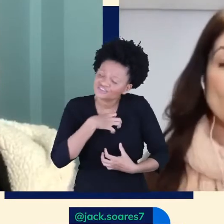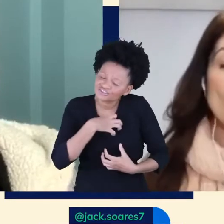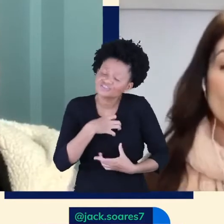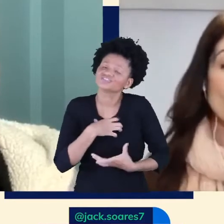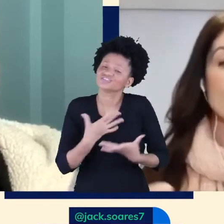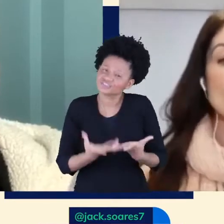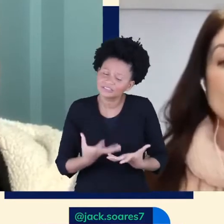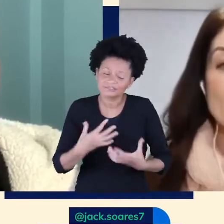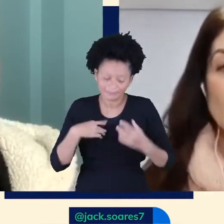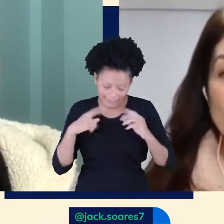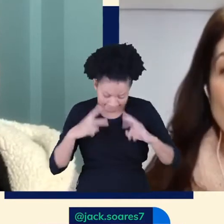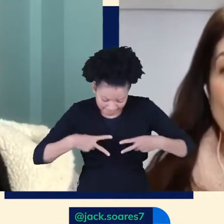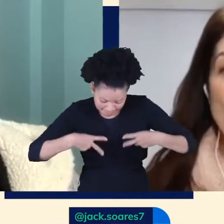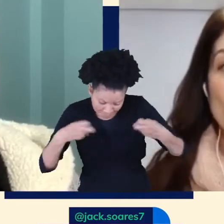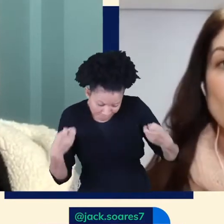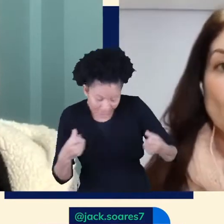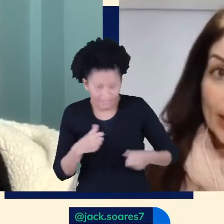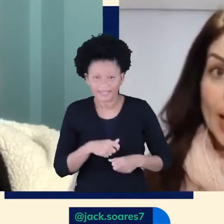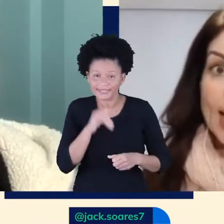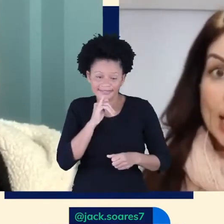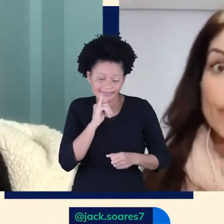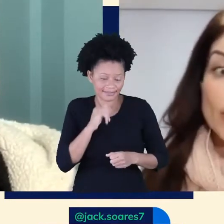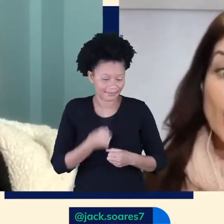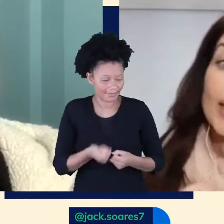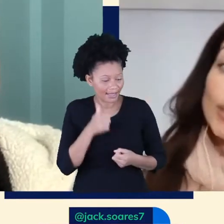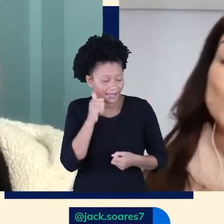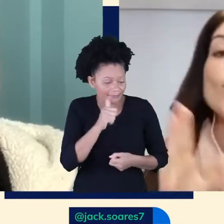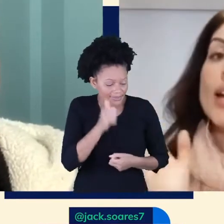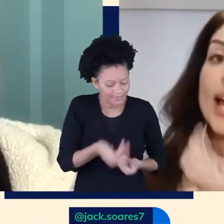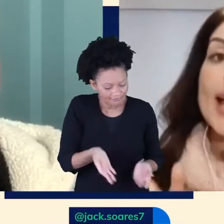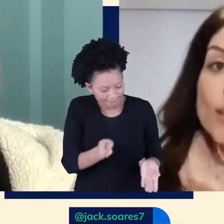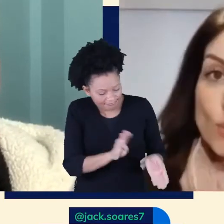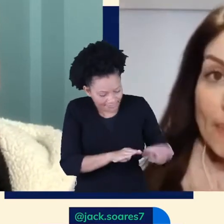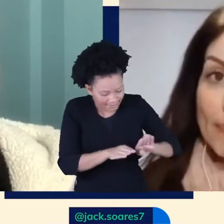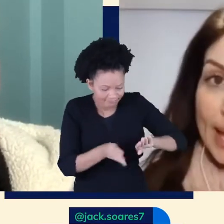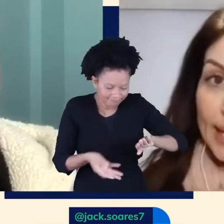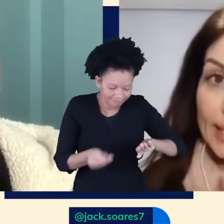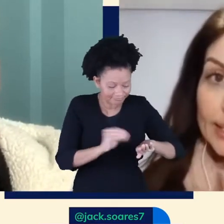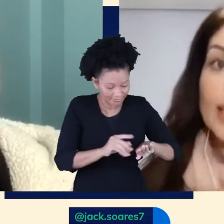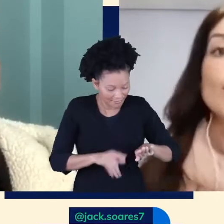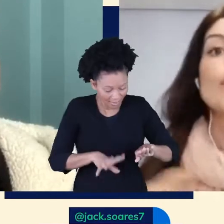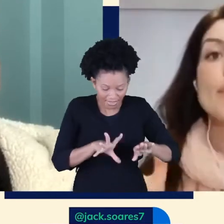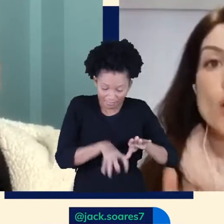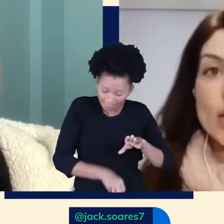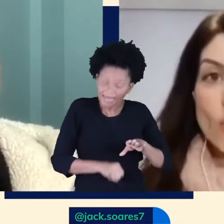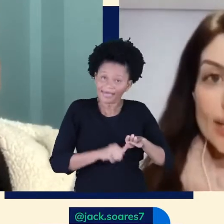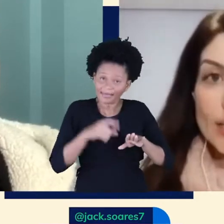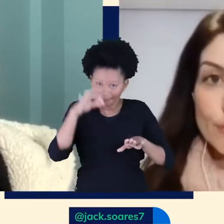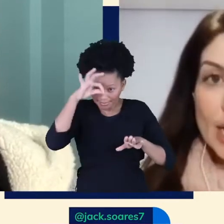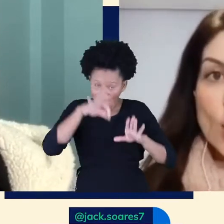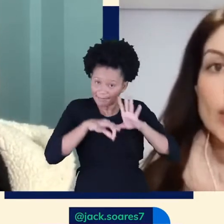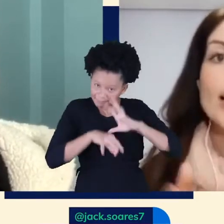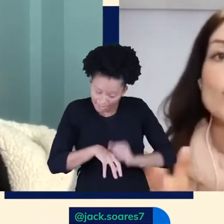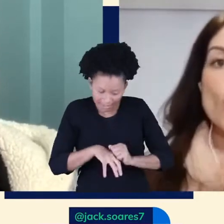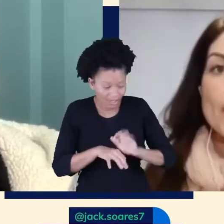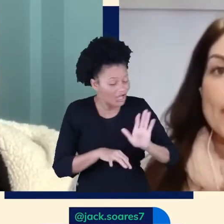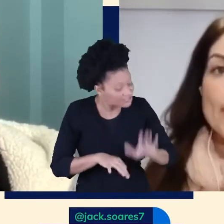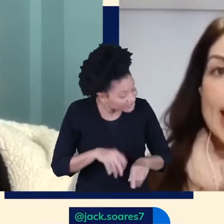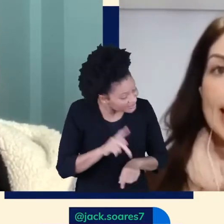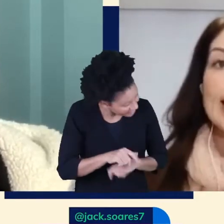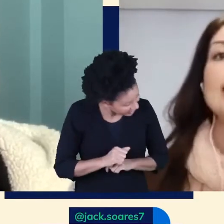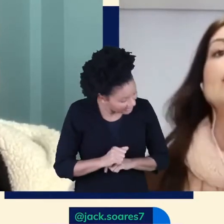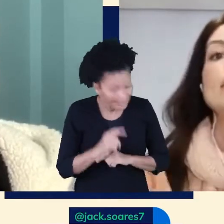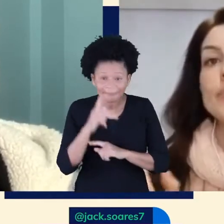a gente está trocando a fralda, se a menina pegar, o menino pegar, é reafirmar isso. Essa é sua pepeca. Vamos agora guardar na fralda, dar tchau